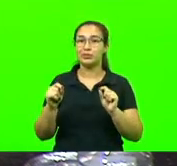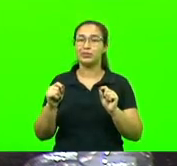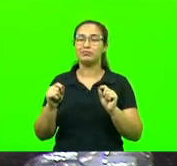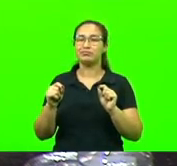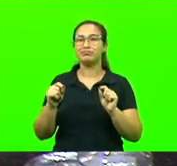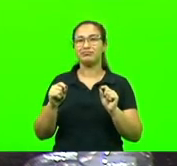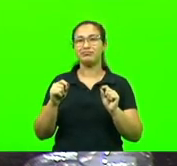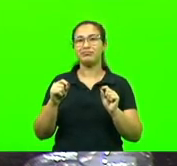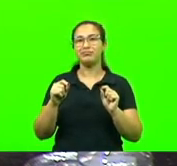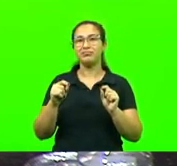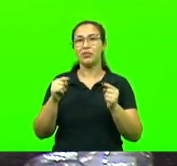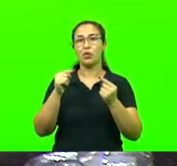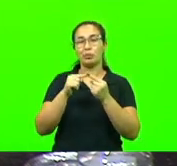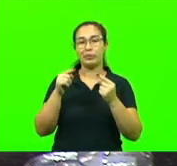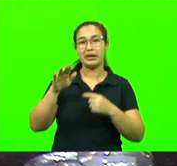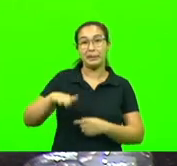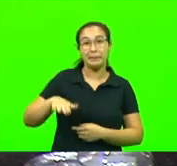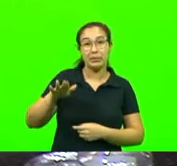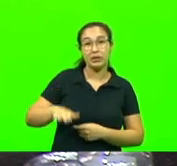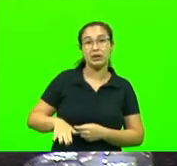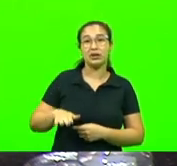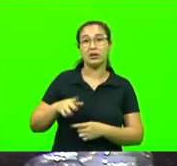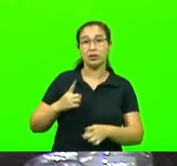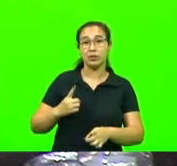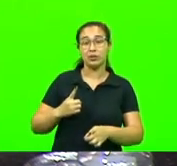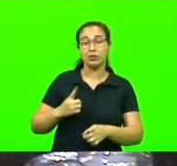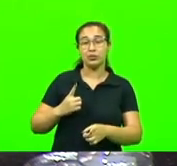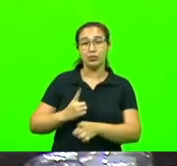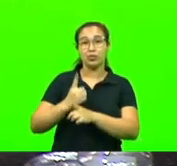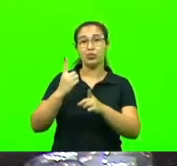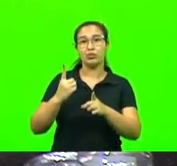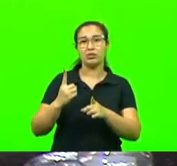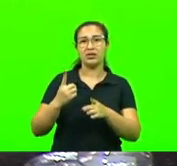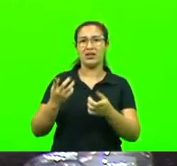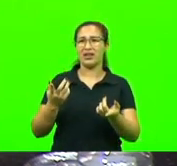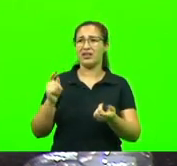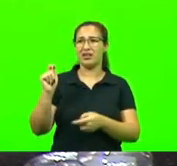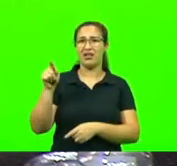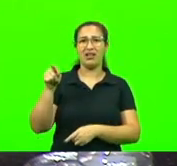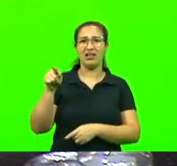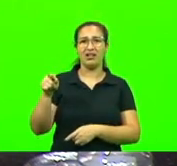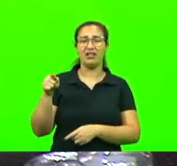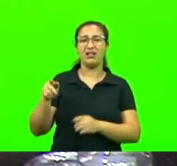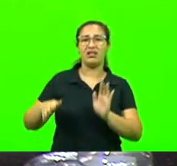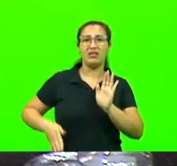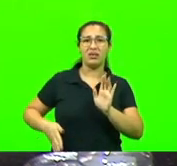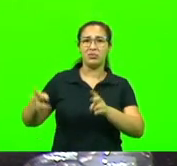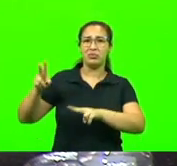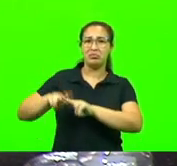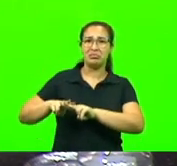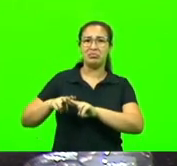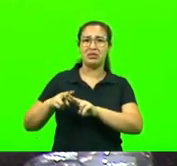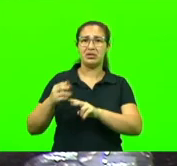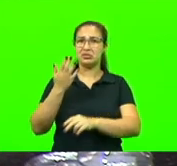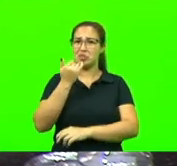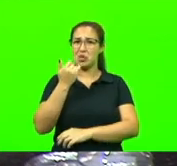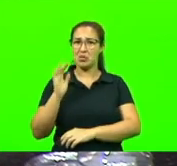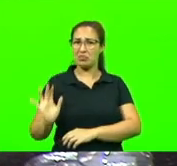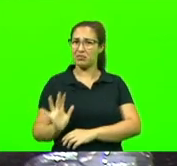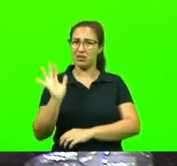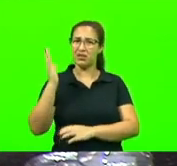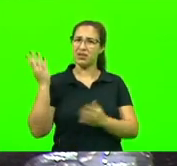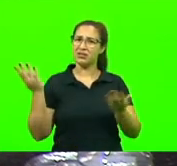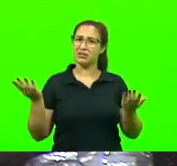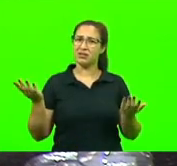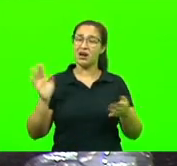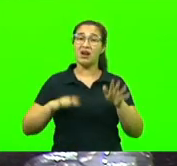mais barato. Daqui a pouco nós estamos pagando caro para vagabundo comer melhor. Tem gente que lá, que